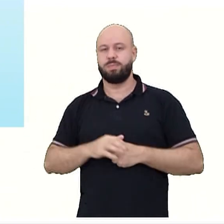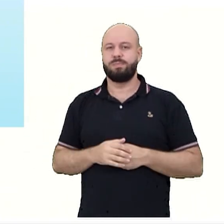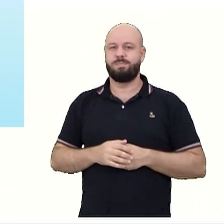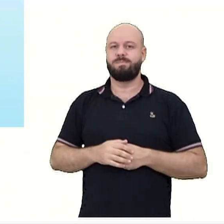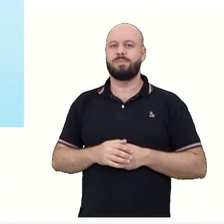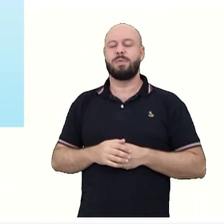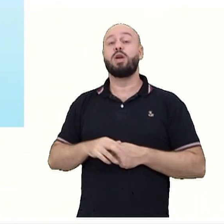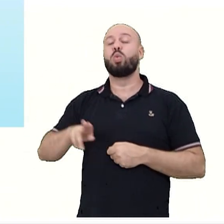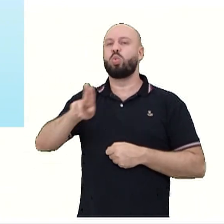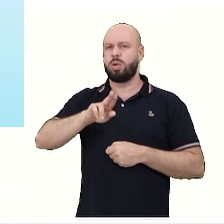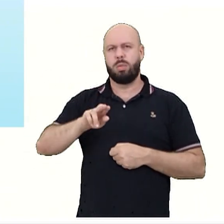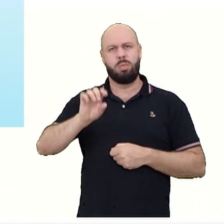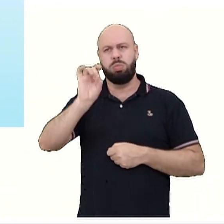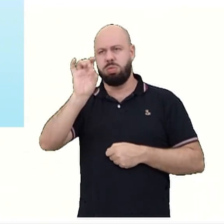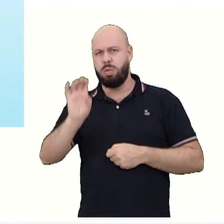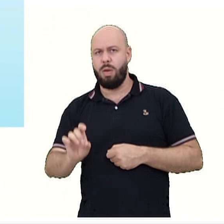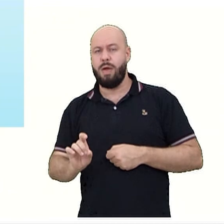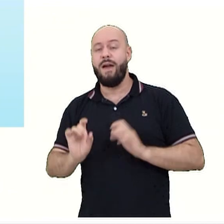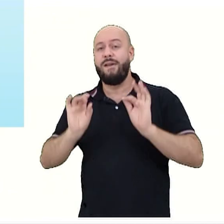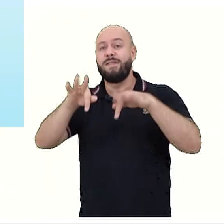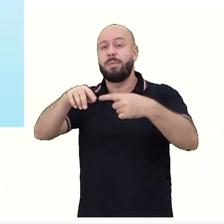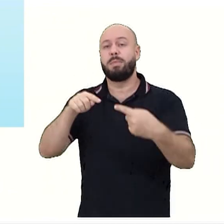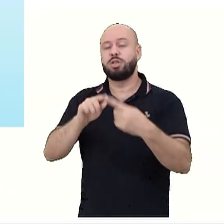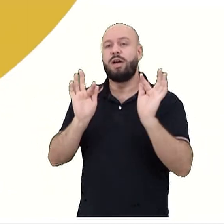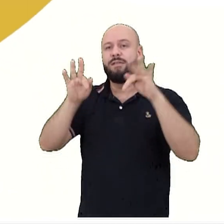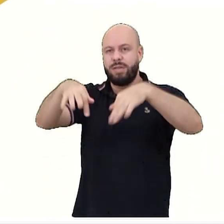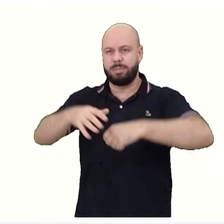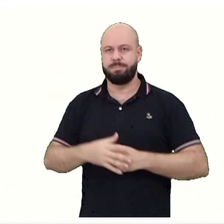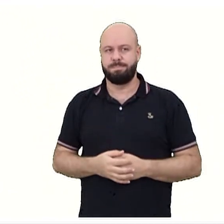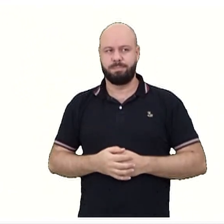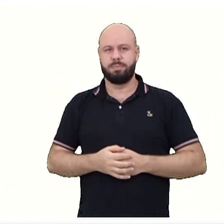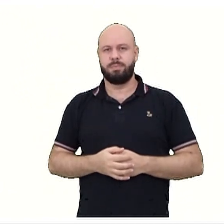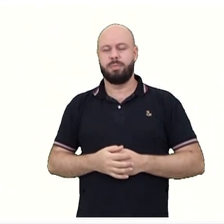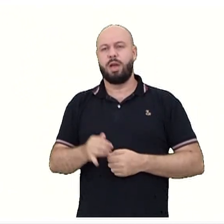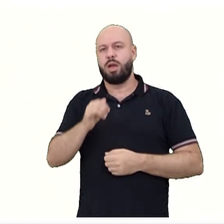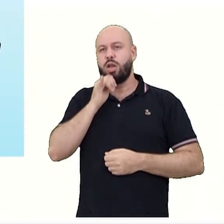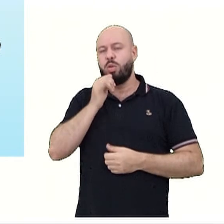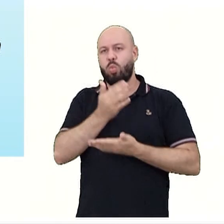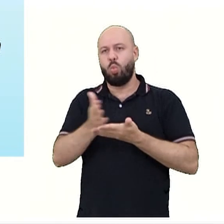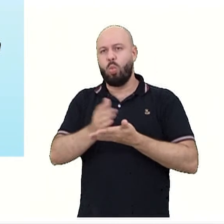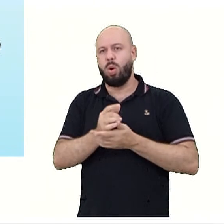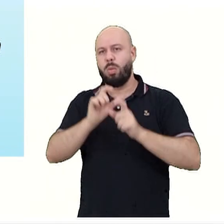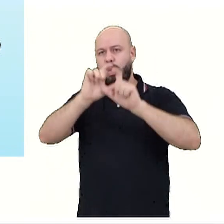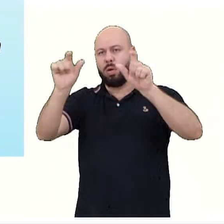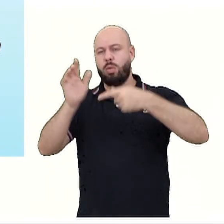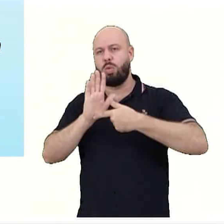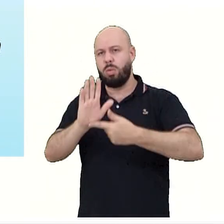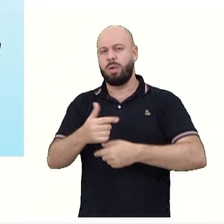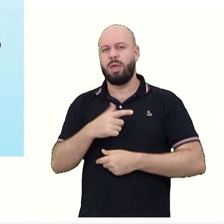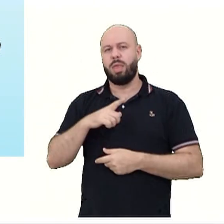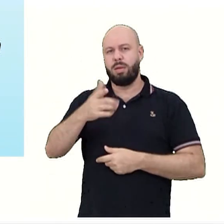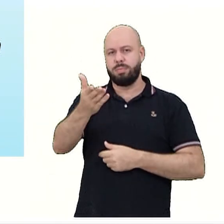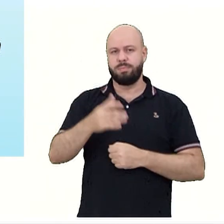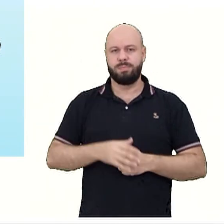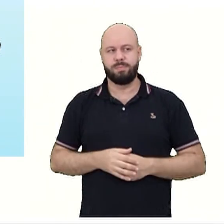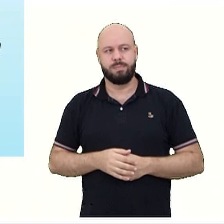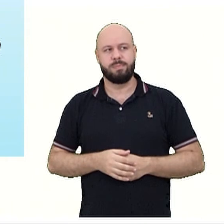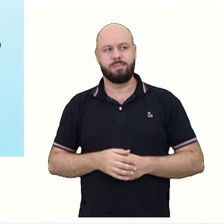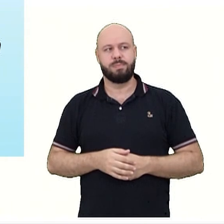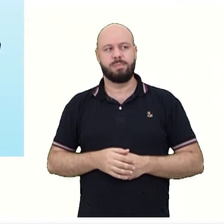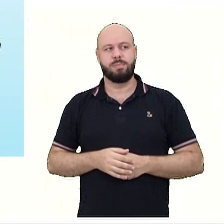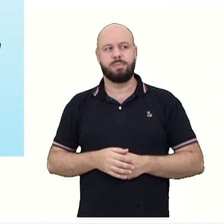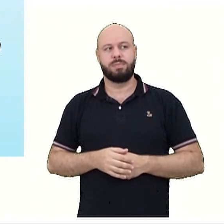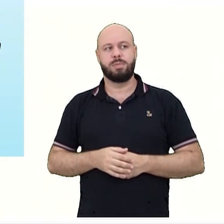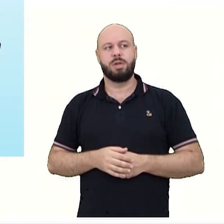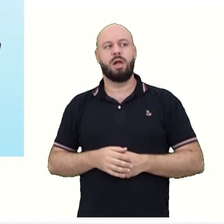Também para. Exatamente. E temos aqui os exemplos também de finalidade, né, pessoal?